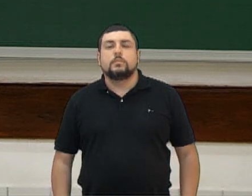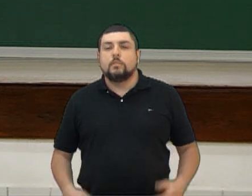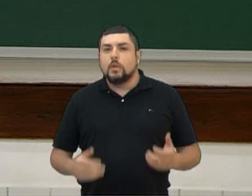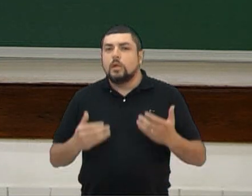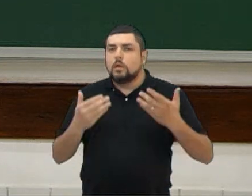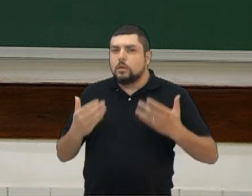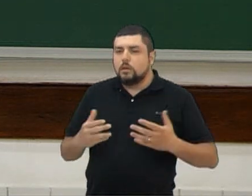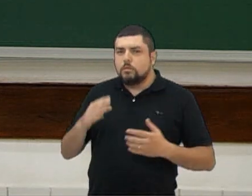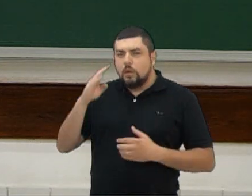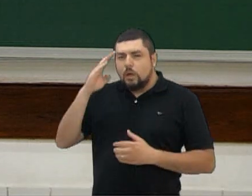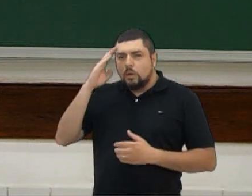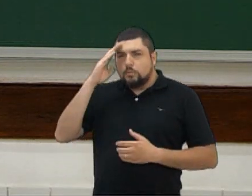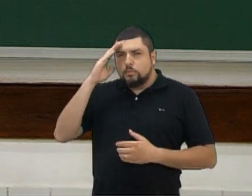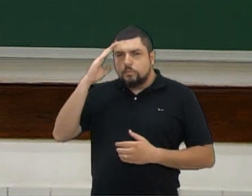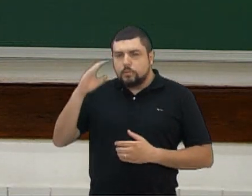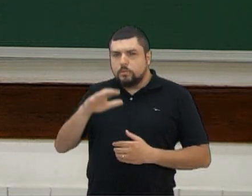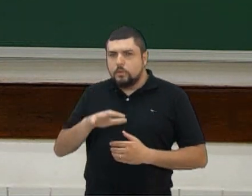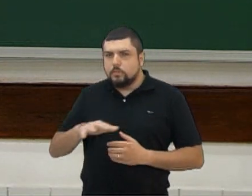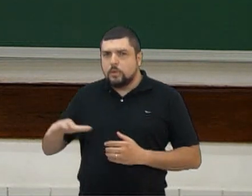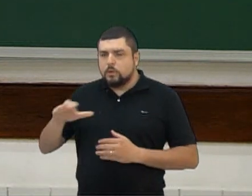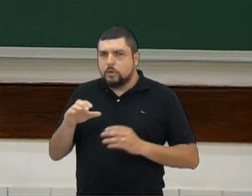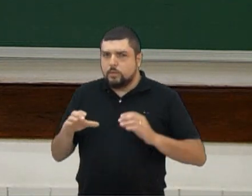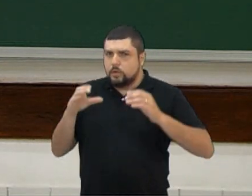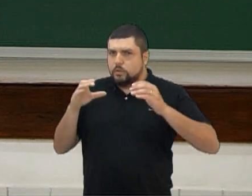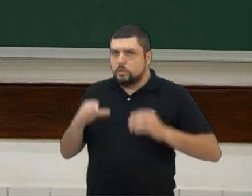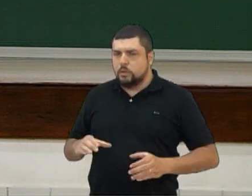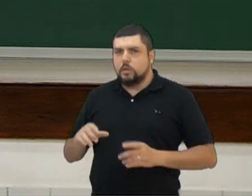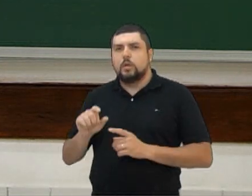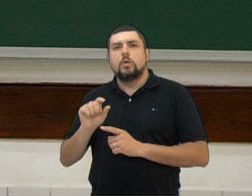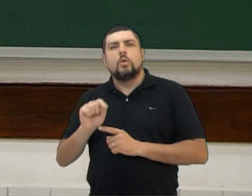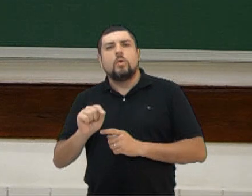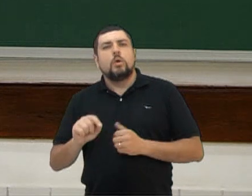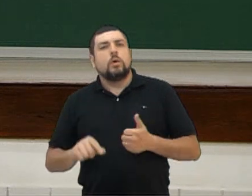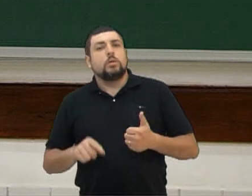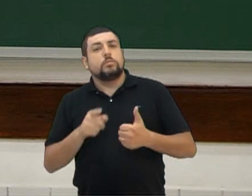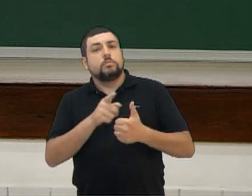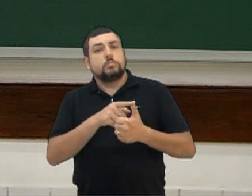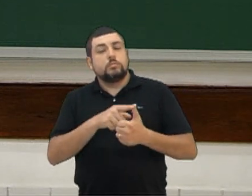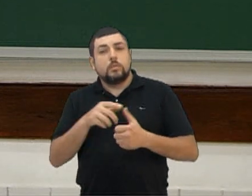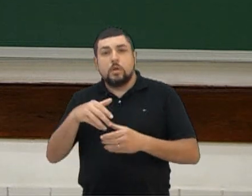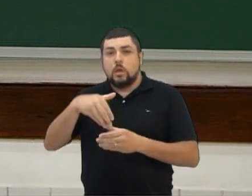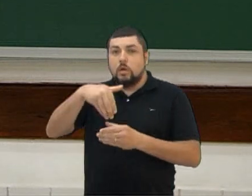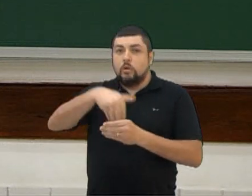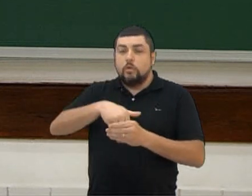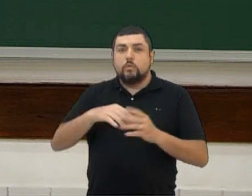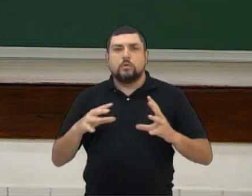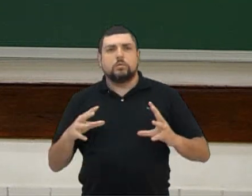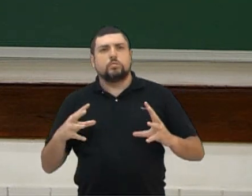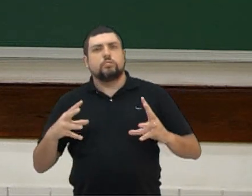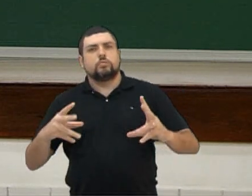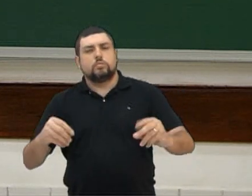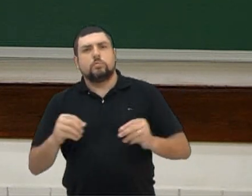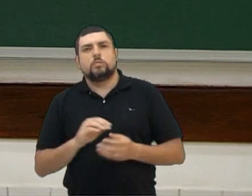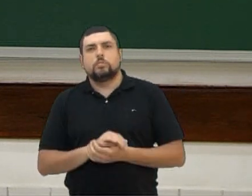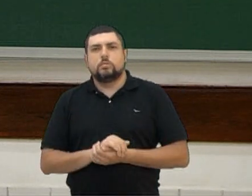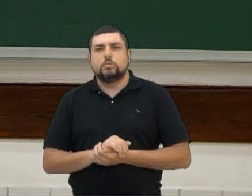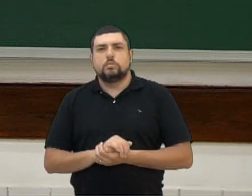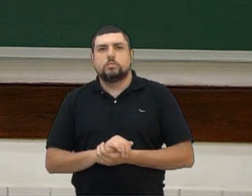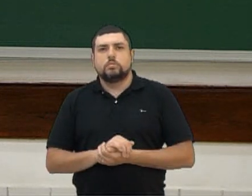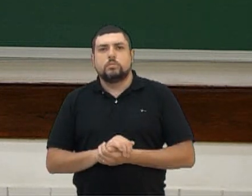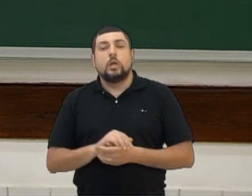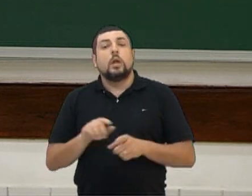Então, as principais conquistas no campo da cidadania, a gente pode citar, por exemplo, o voto universal. O voto agora ele é estendido, inclusive,